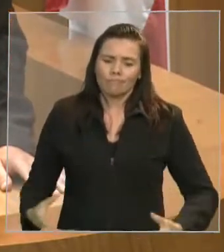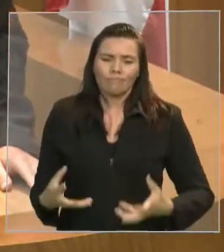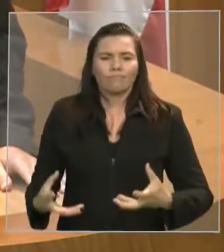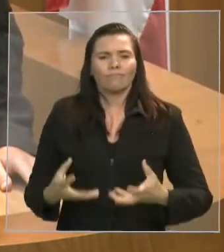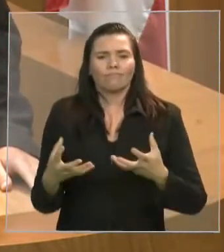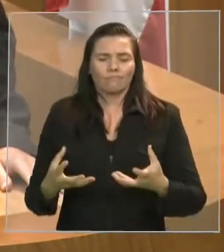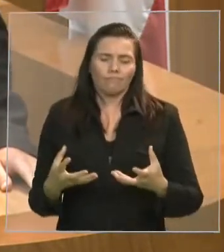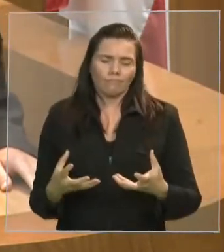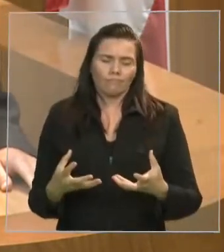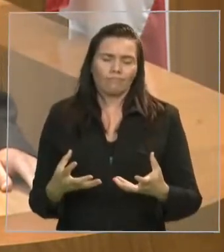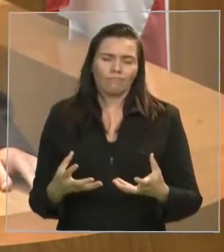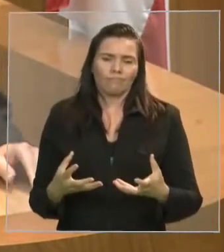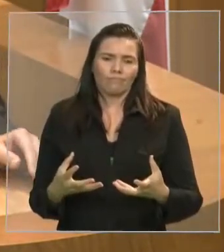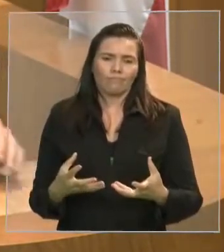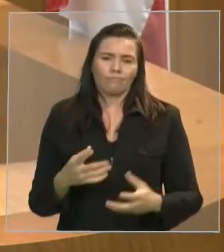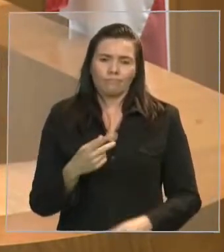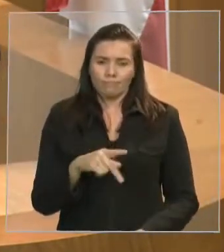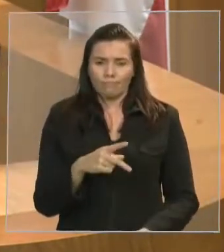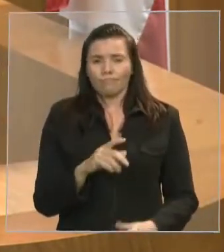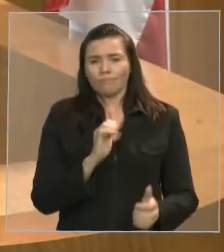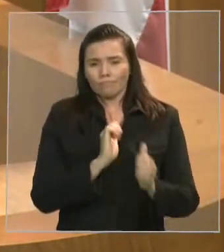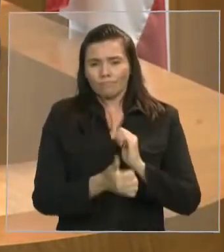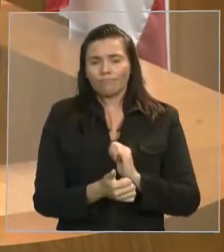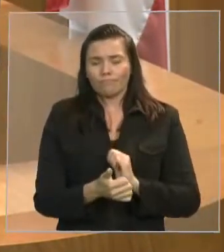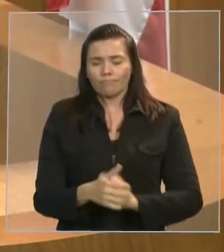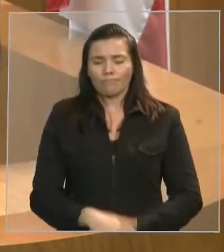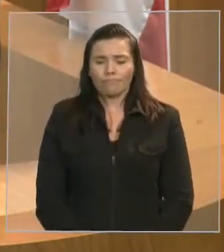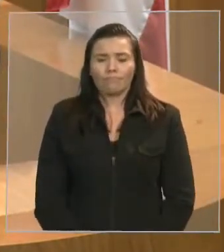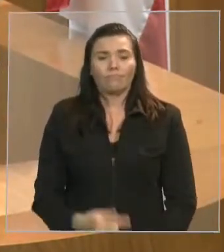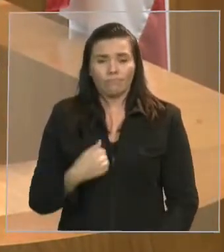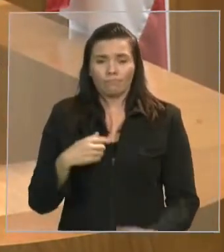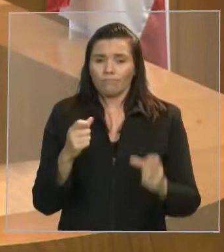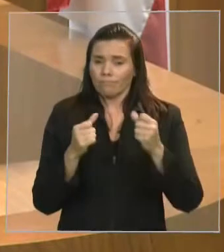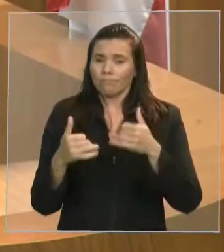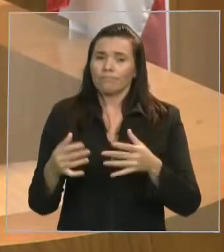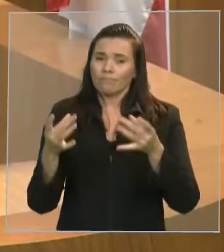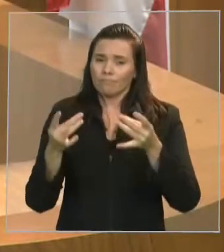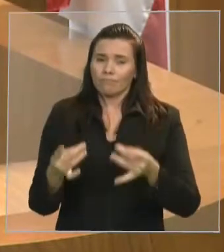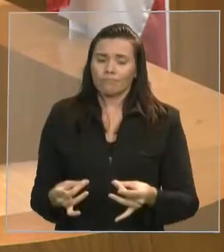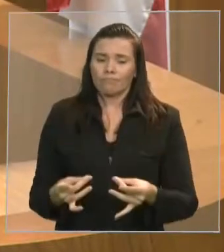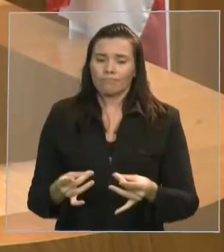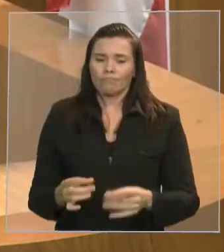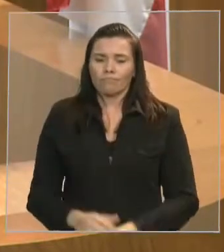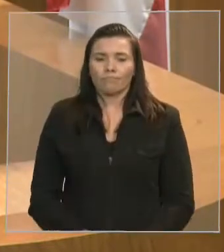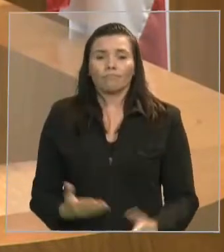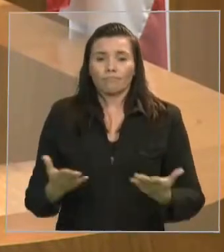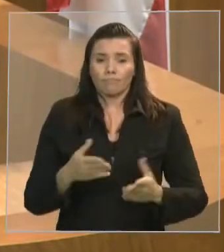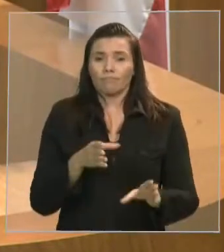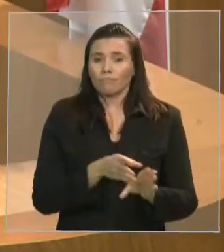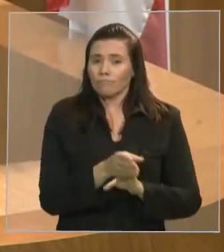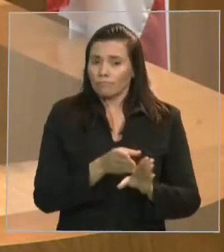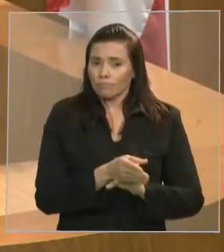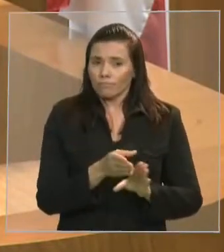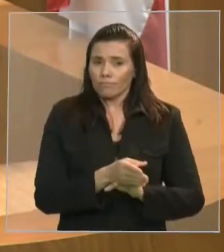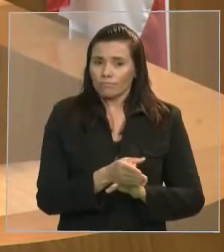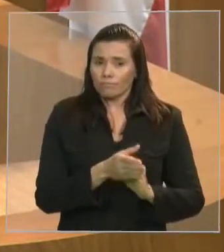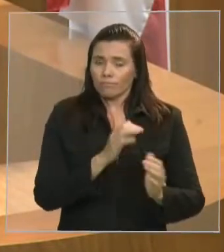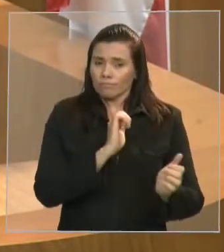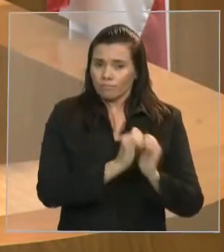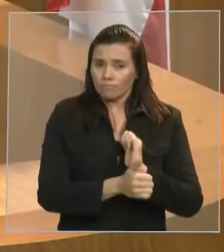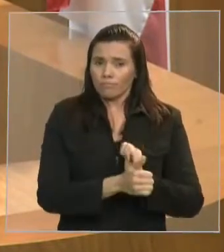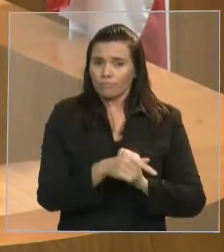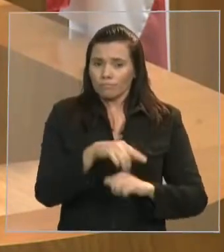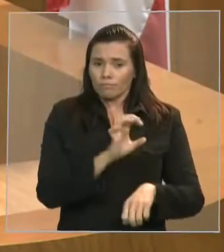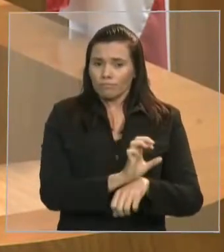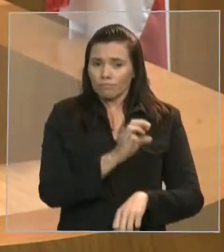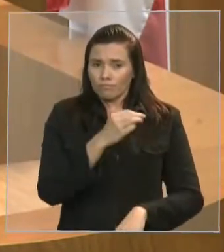Fundo Estadual de Esporte. E eu explico a vossas excelências. O atual Conselho Estadual de